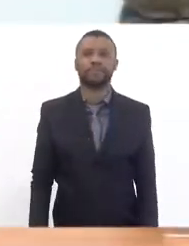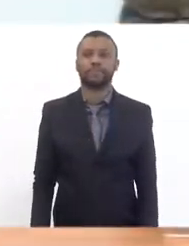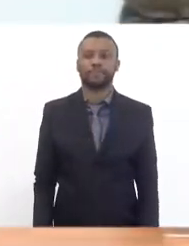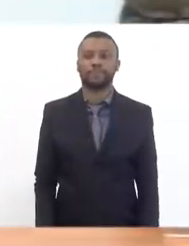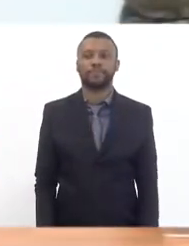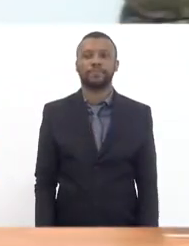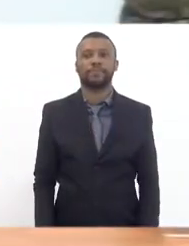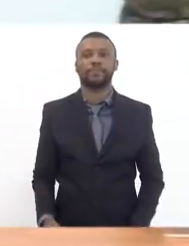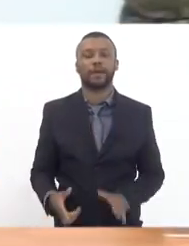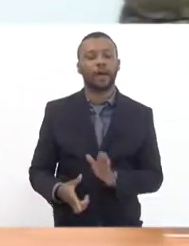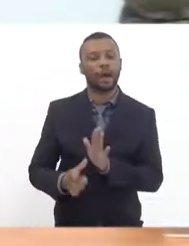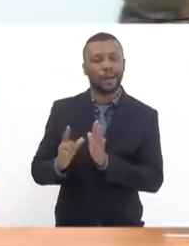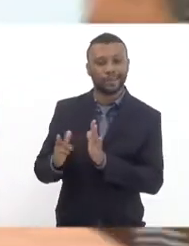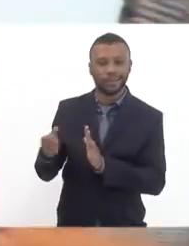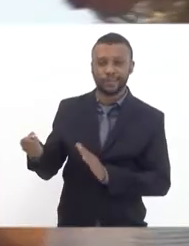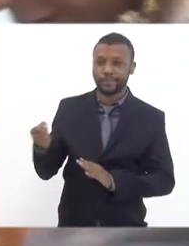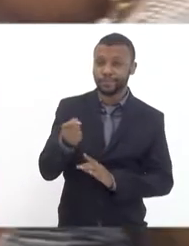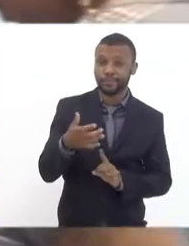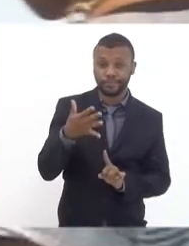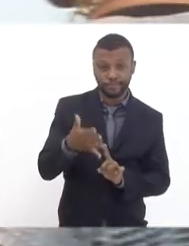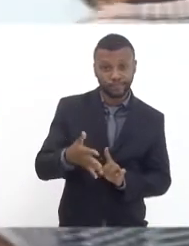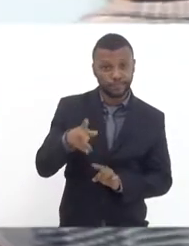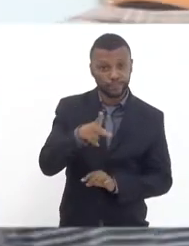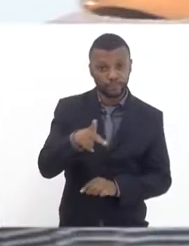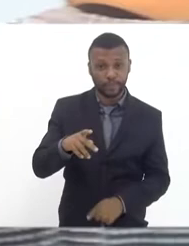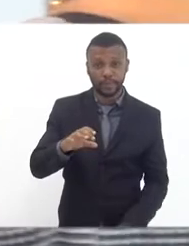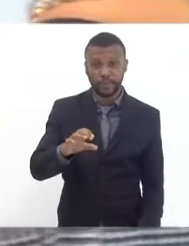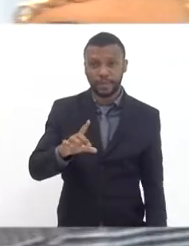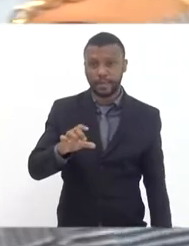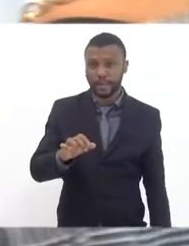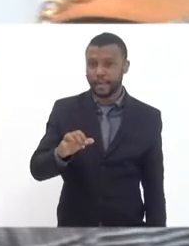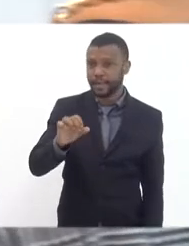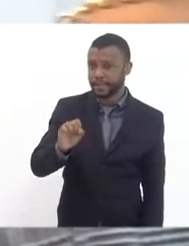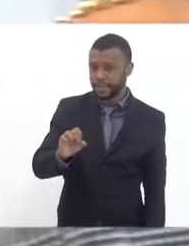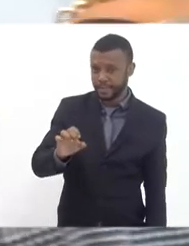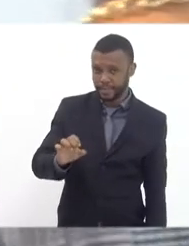Antes de passar a palavra para a professora Cleise,